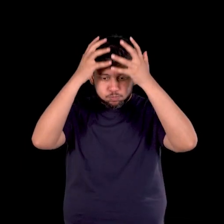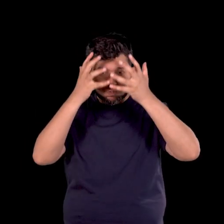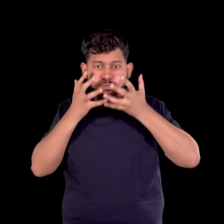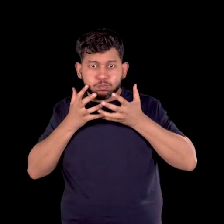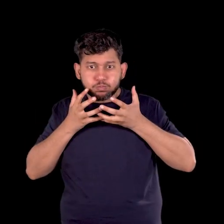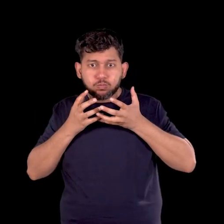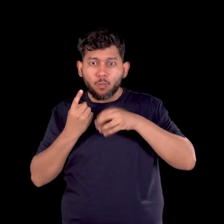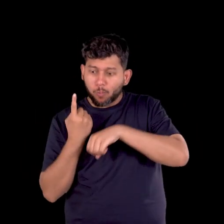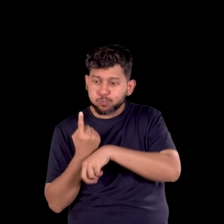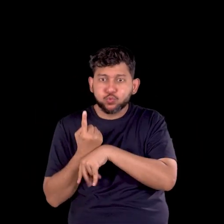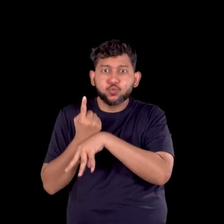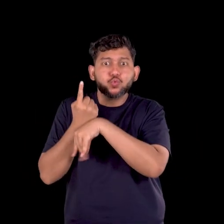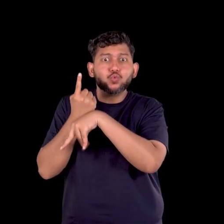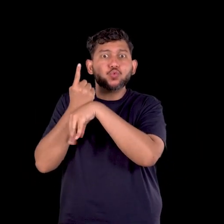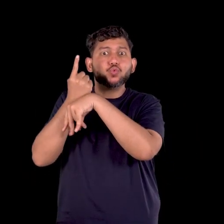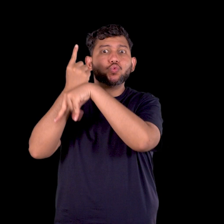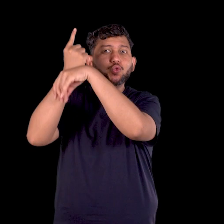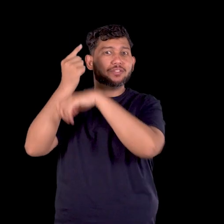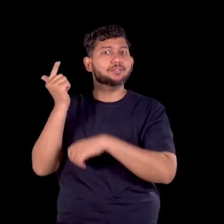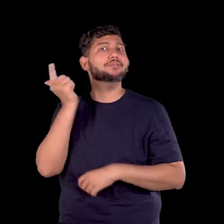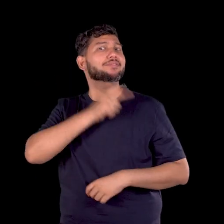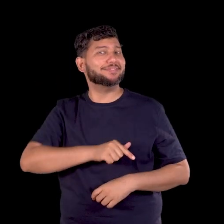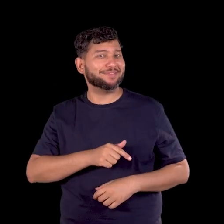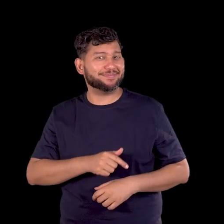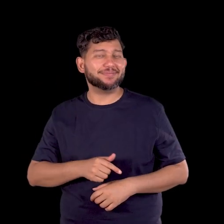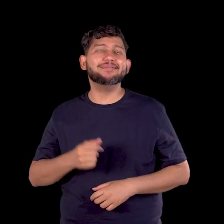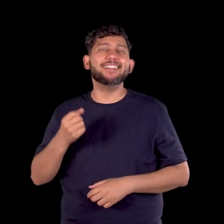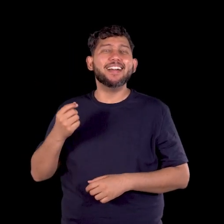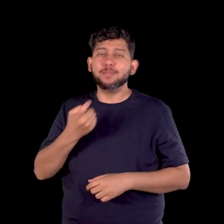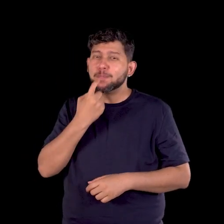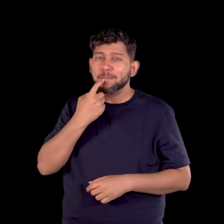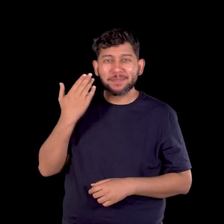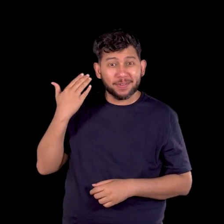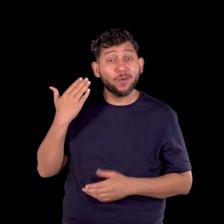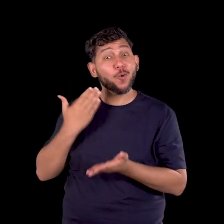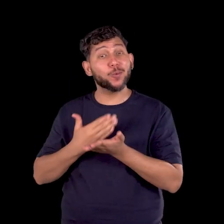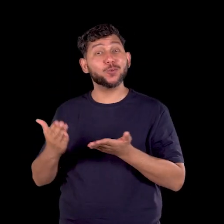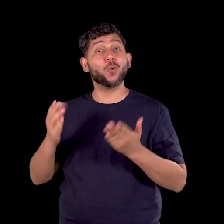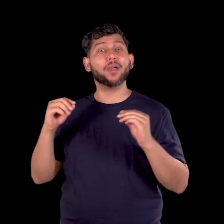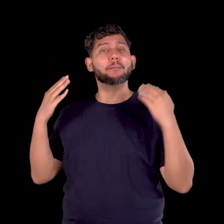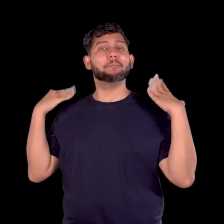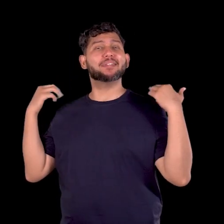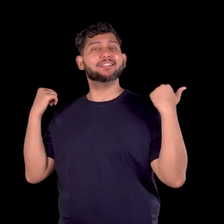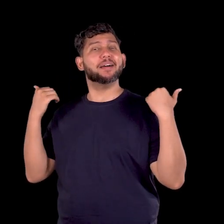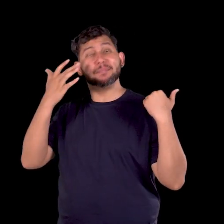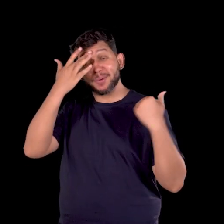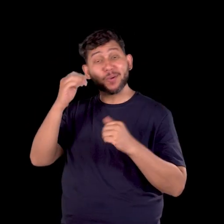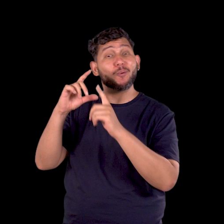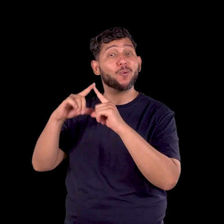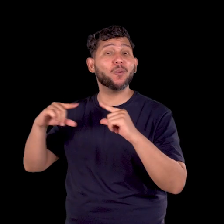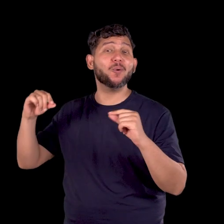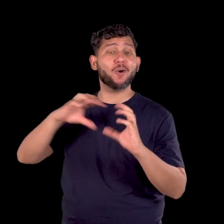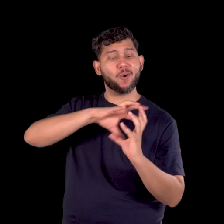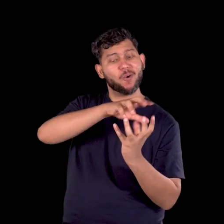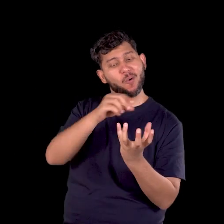diferentes países levaram astronautas ao espaço a bordo de modernas espaçonaves. Nos últimos anos, surgiu